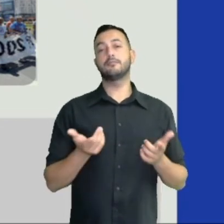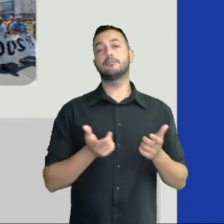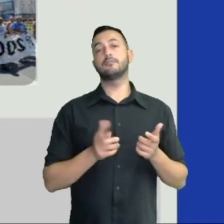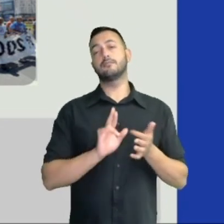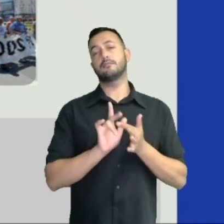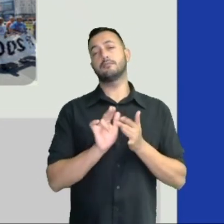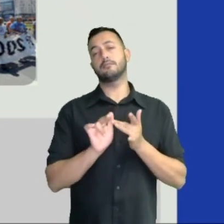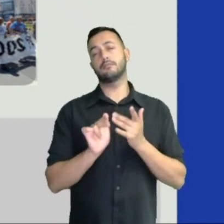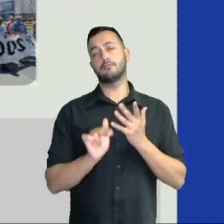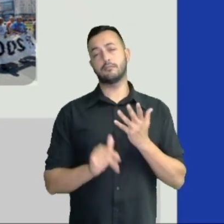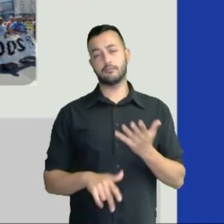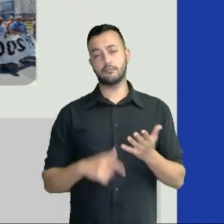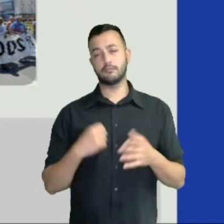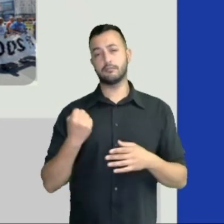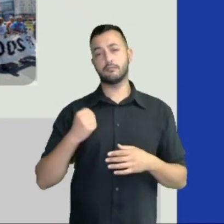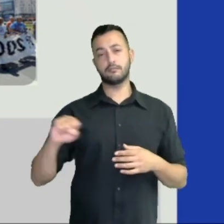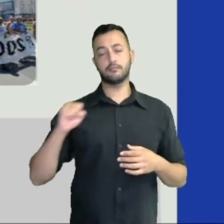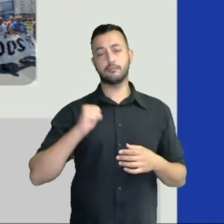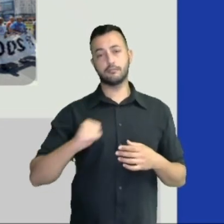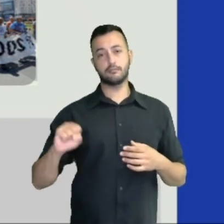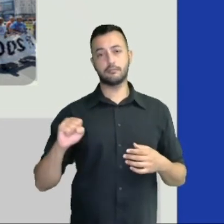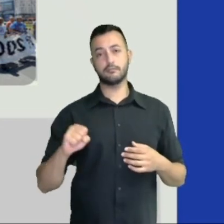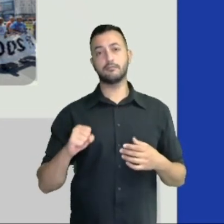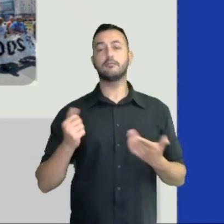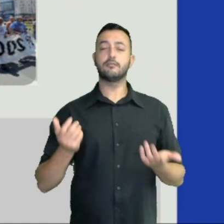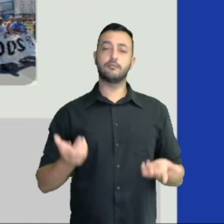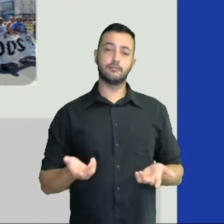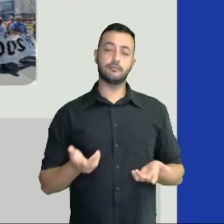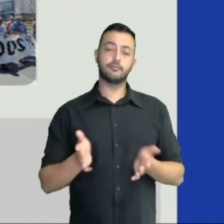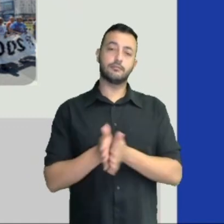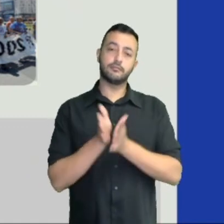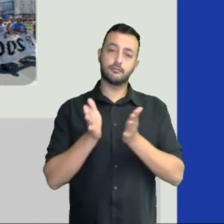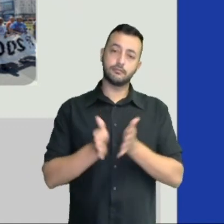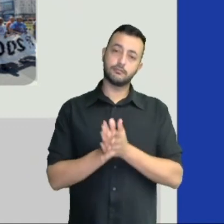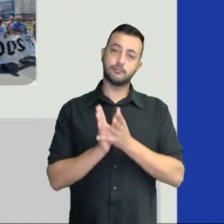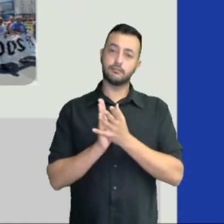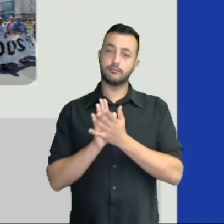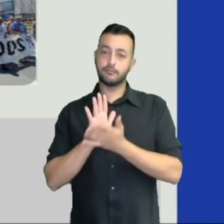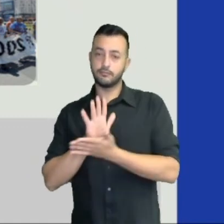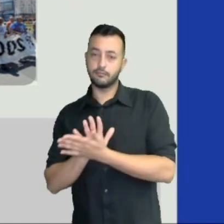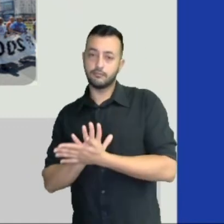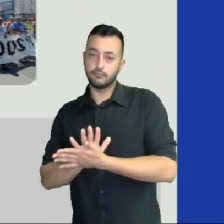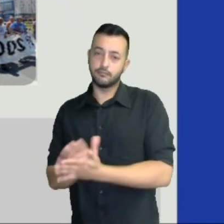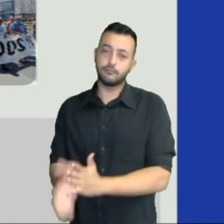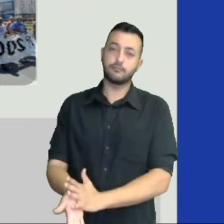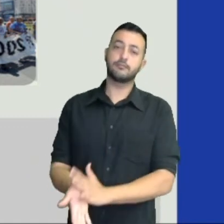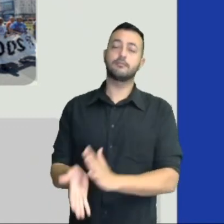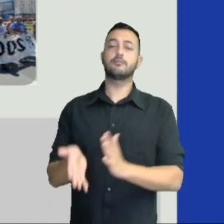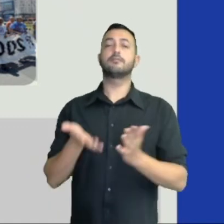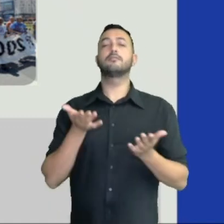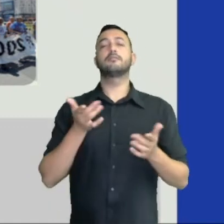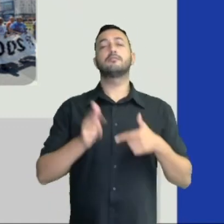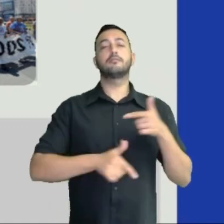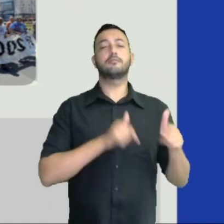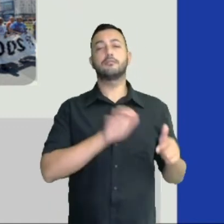outras causas que são defendidas como a erradicação de pobreza, a erradicação do trabalho infantil,